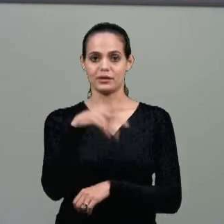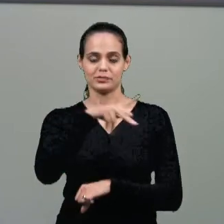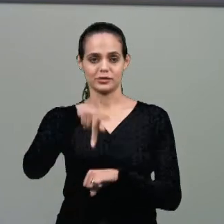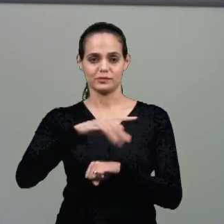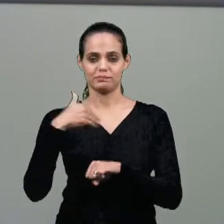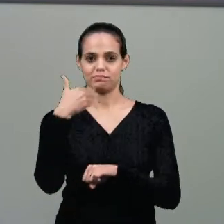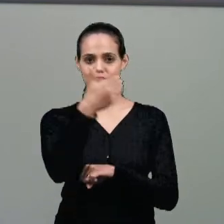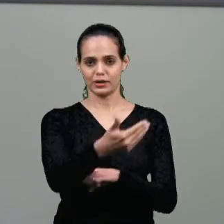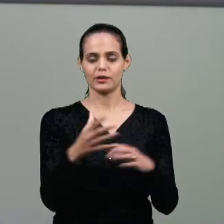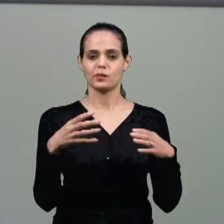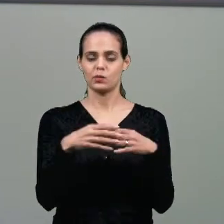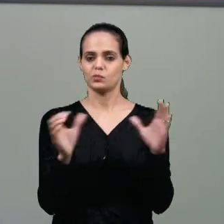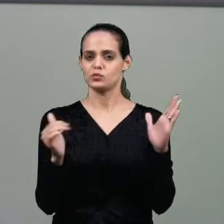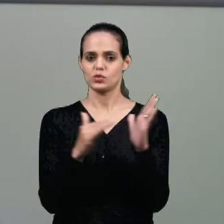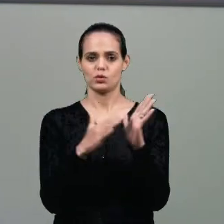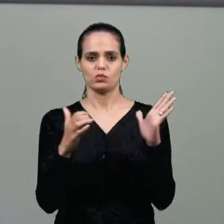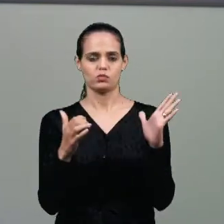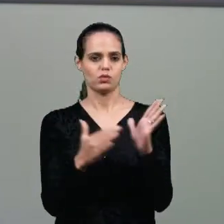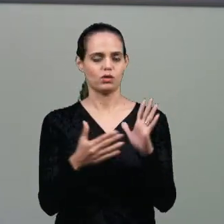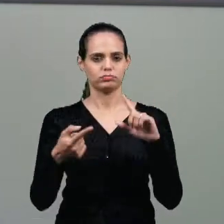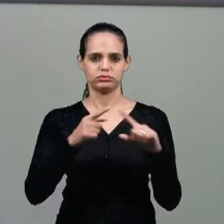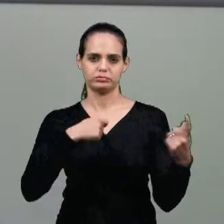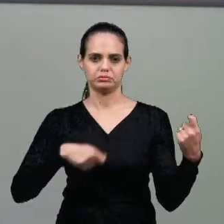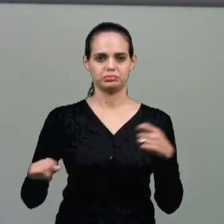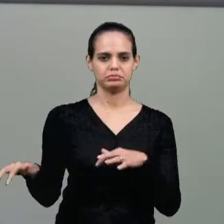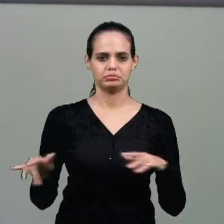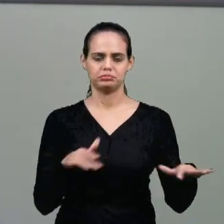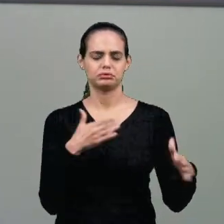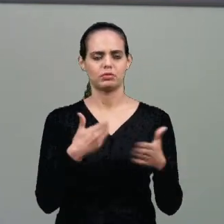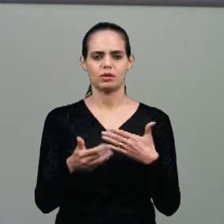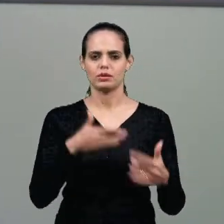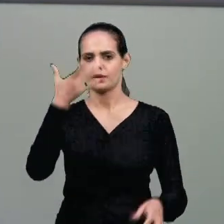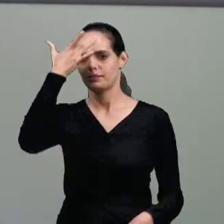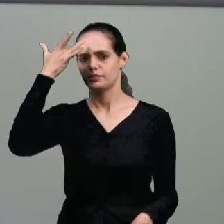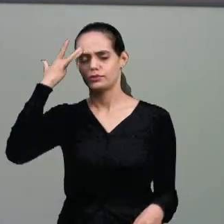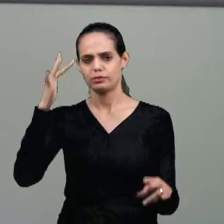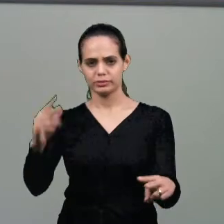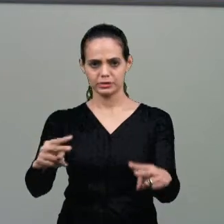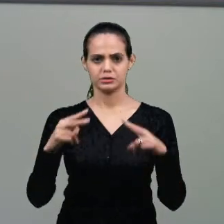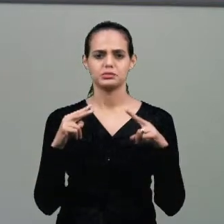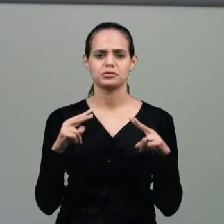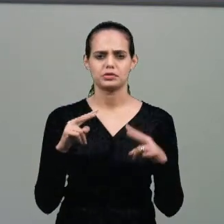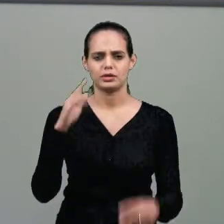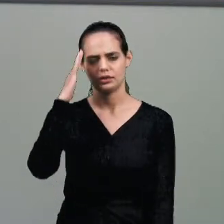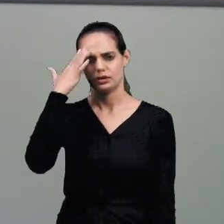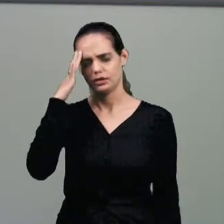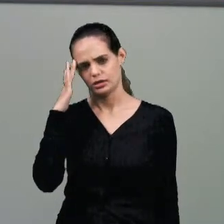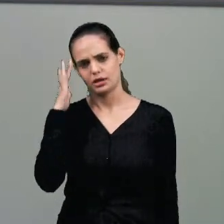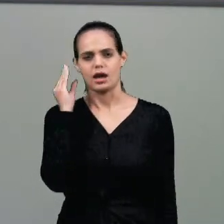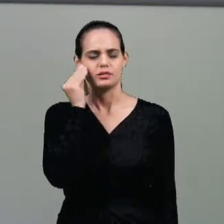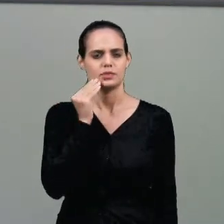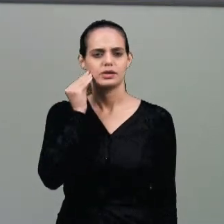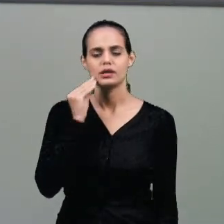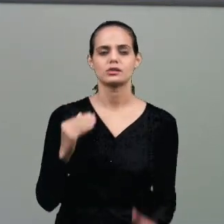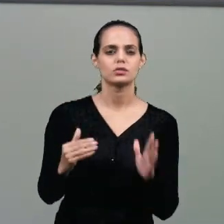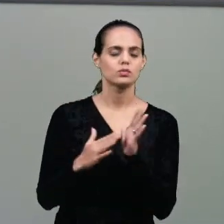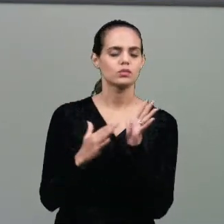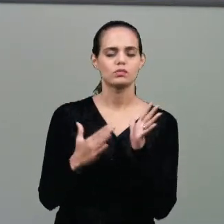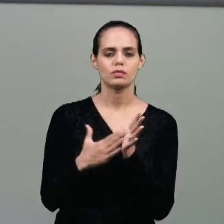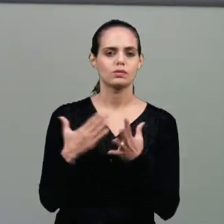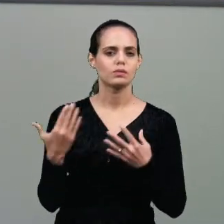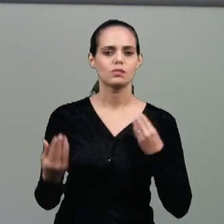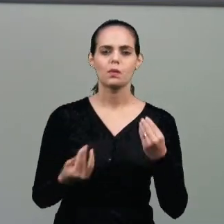instrumentistas, mas que pode ser assistido por qualquer pessoa que queira entender a experiência do louvor, entender